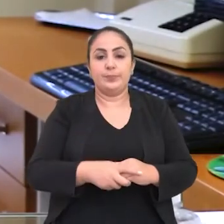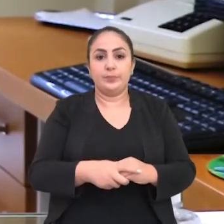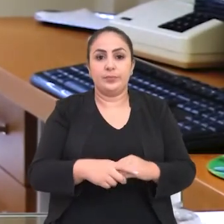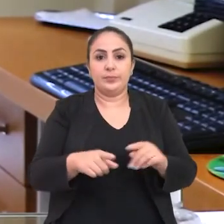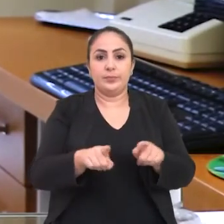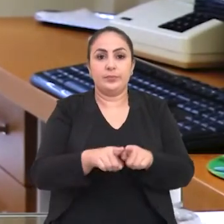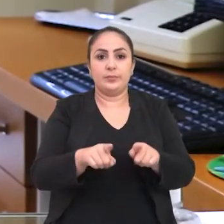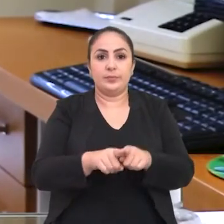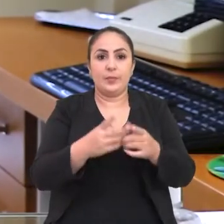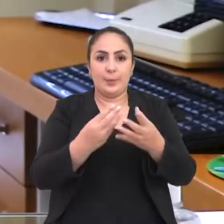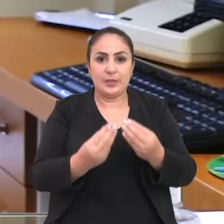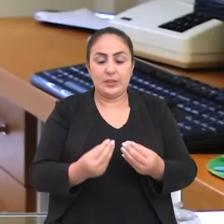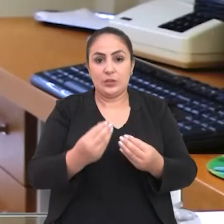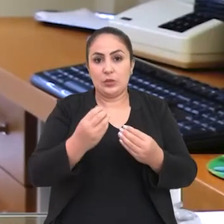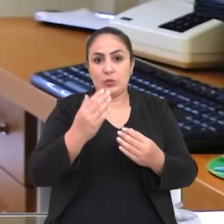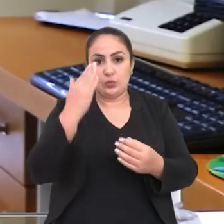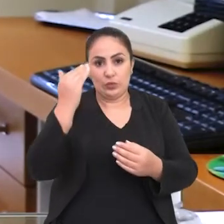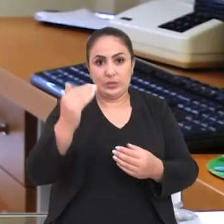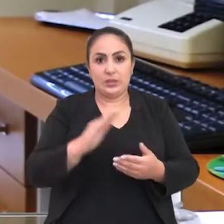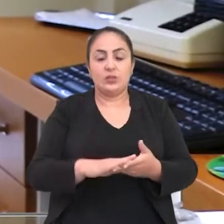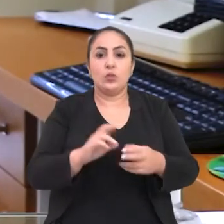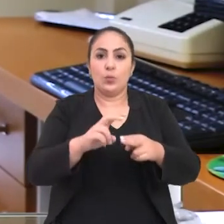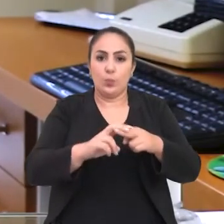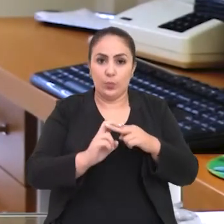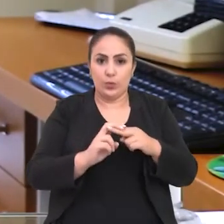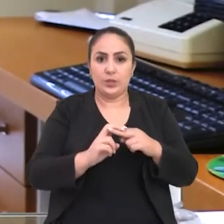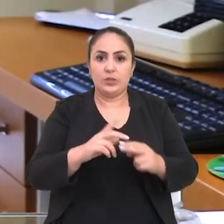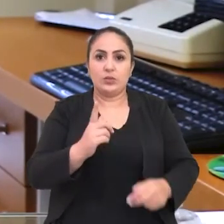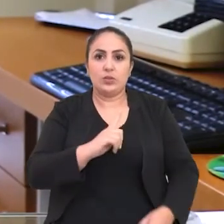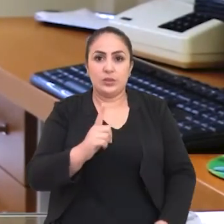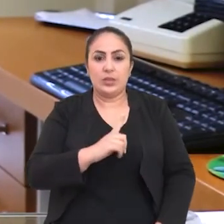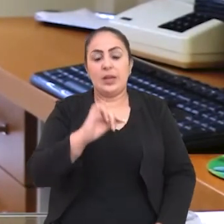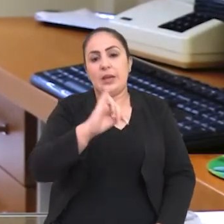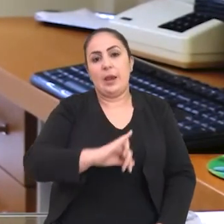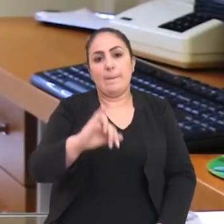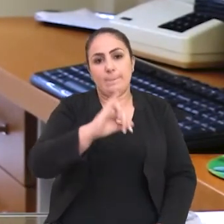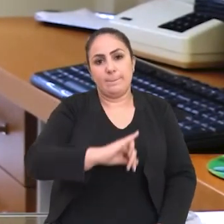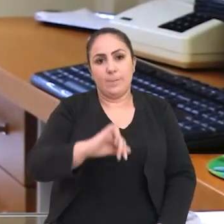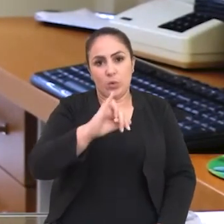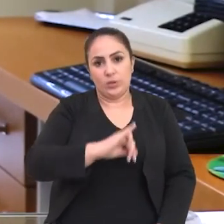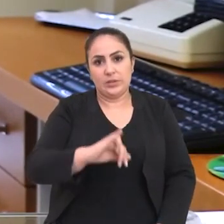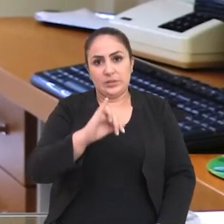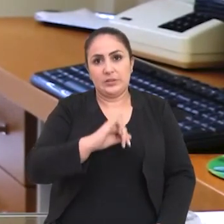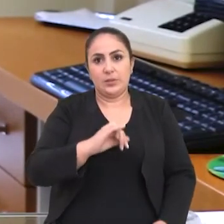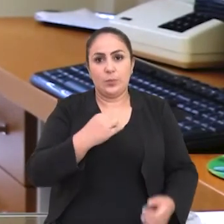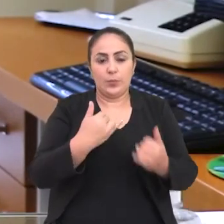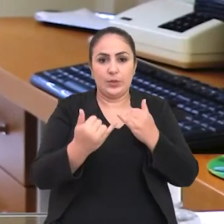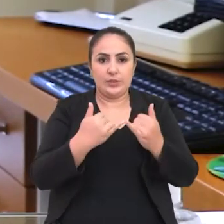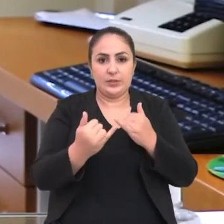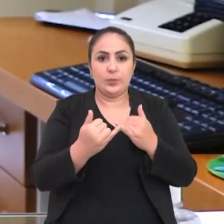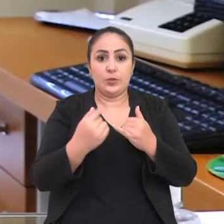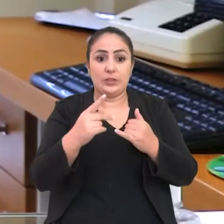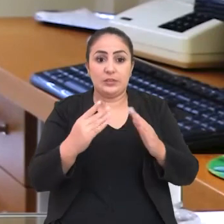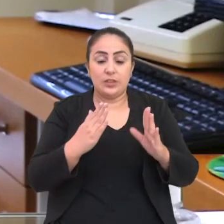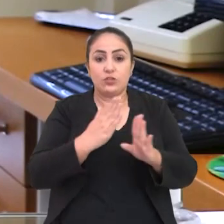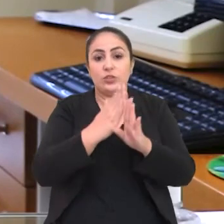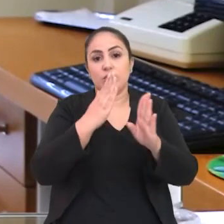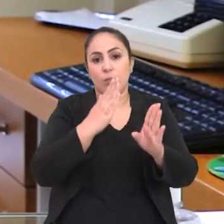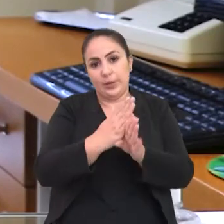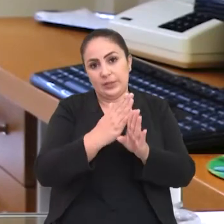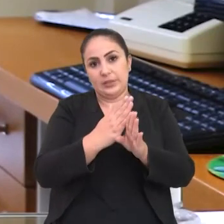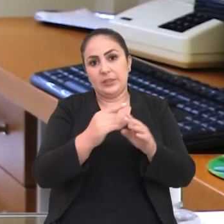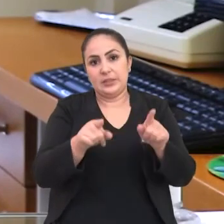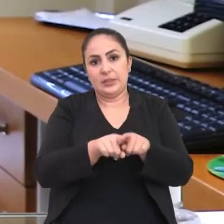muito rapidamente e com bastante sucesso. Então, por isso que tem uma importância, digamos assim,